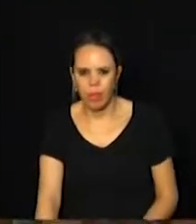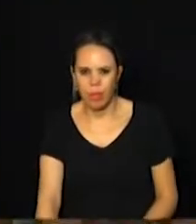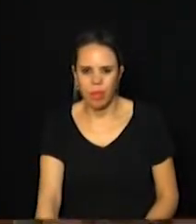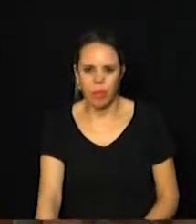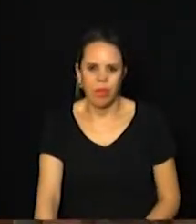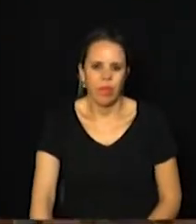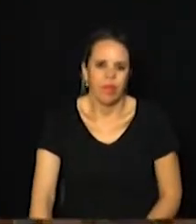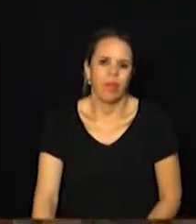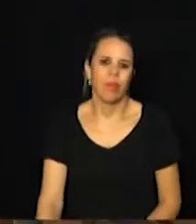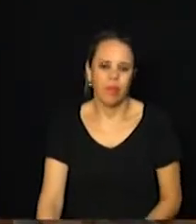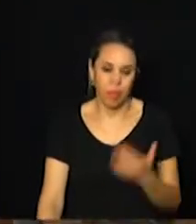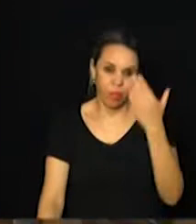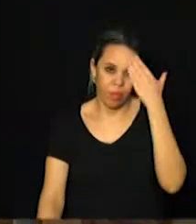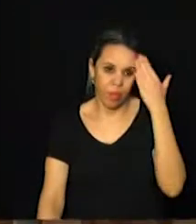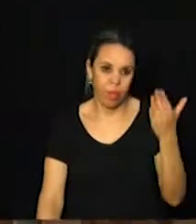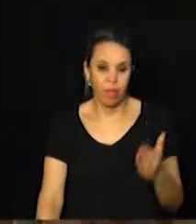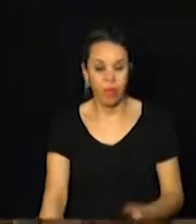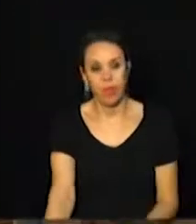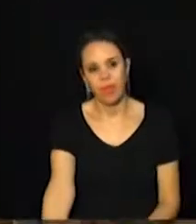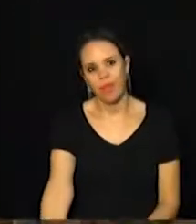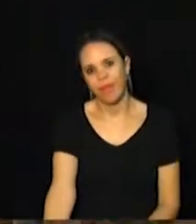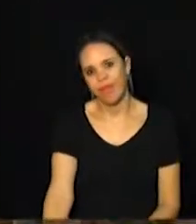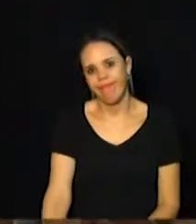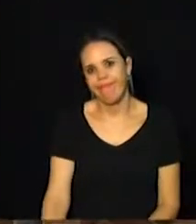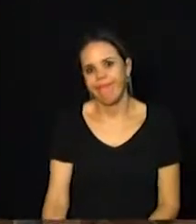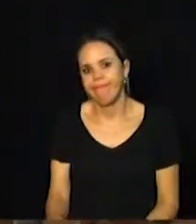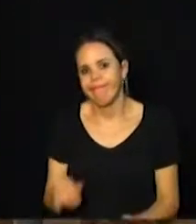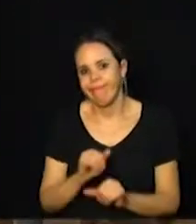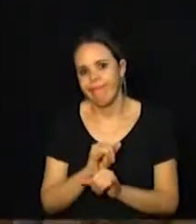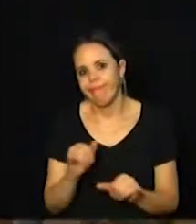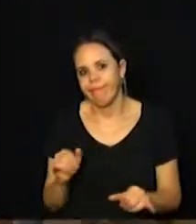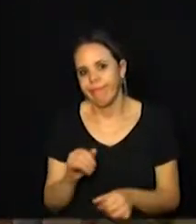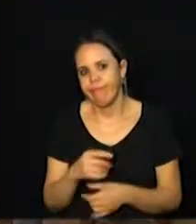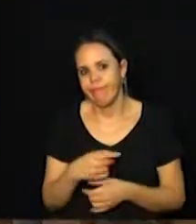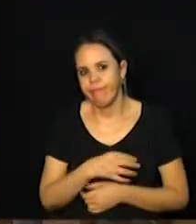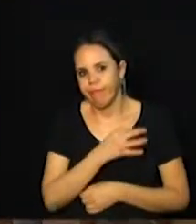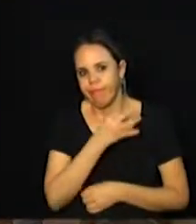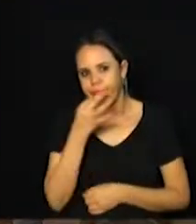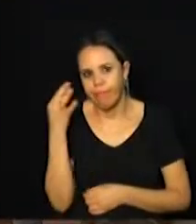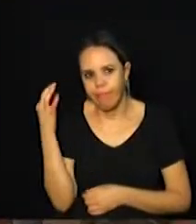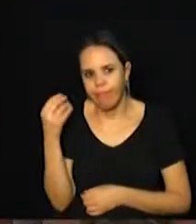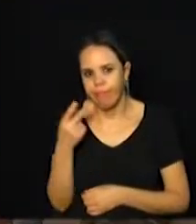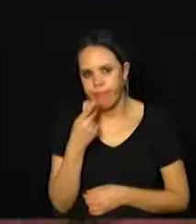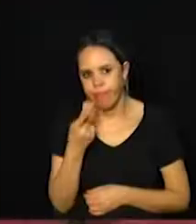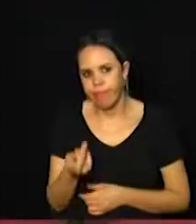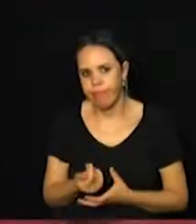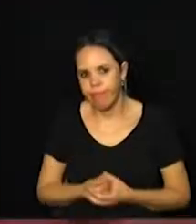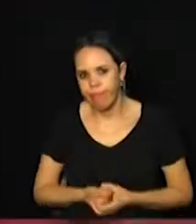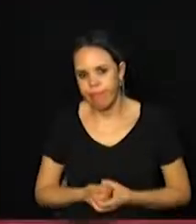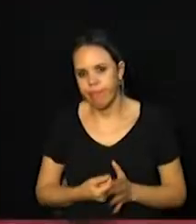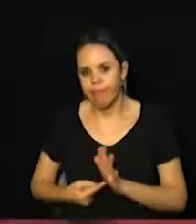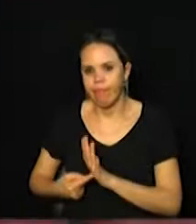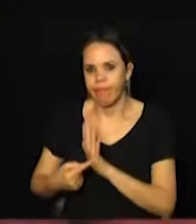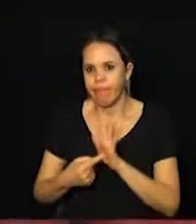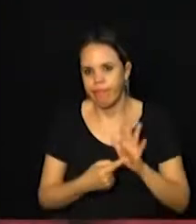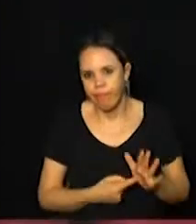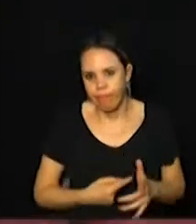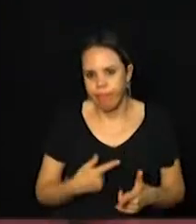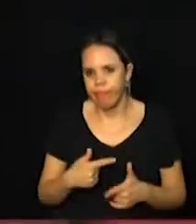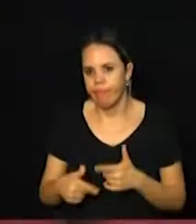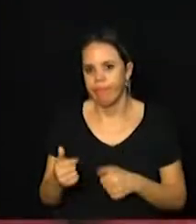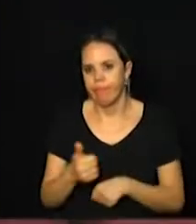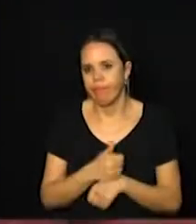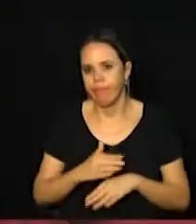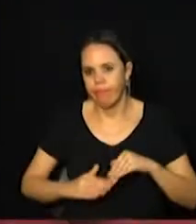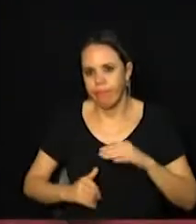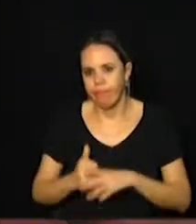Oi obrigado Luiz Alves se deu um aqui uma excelente fala mostrou a realidade dos